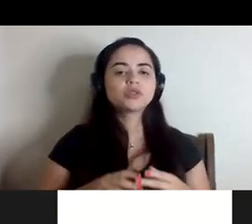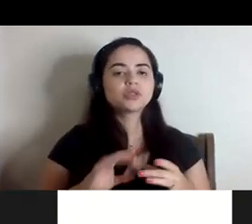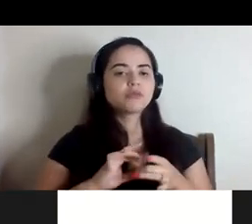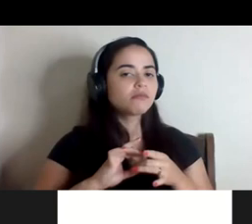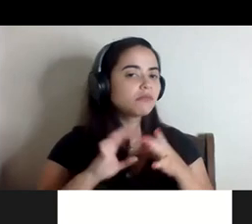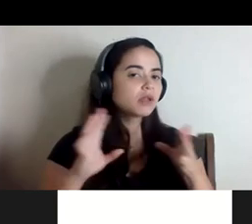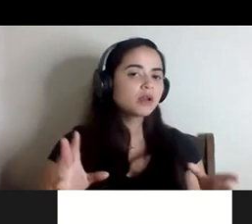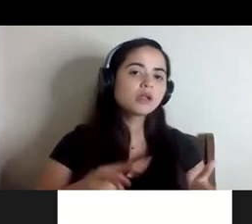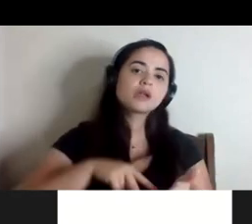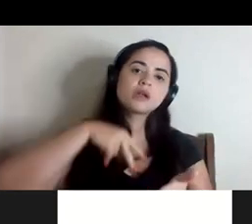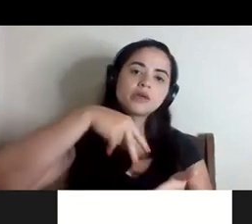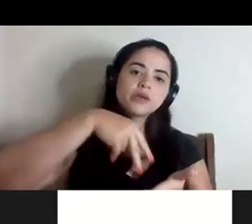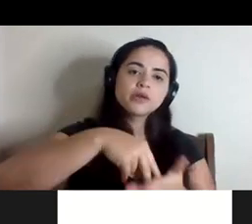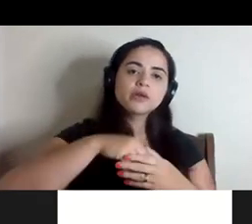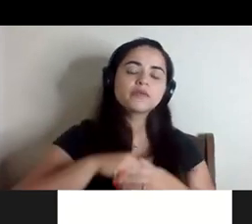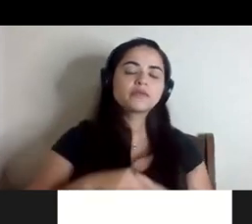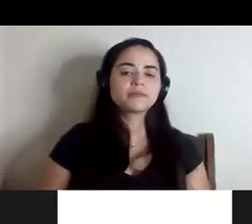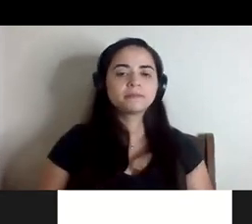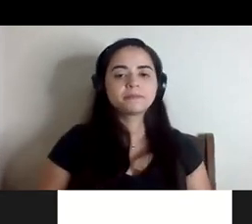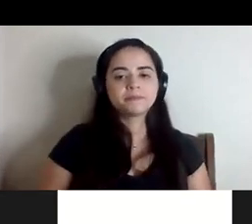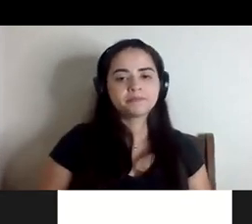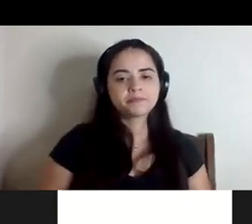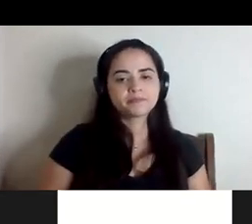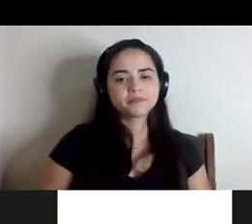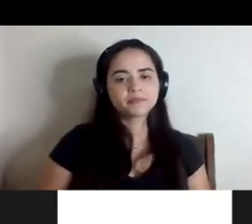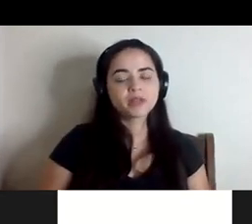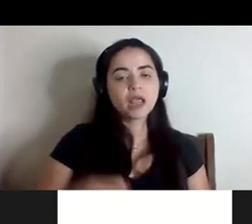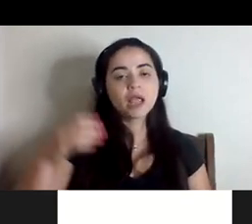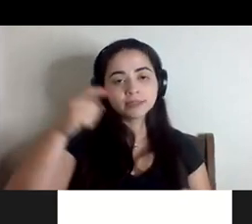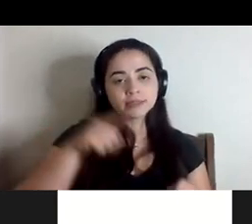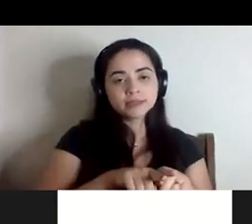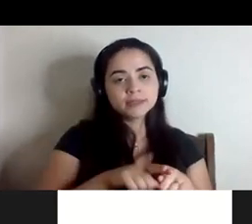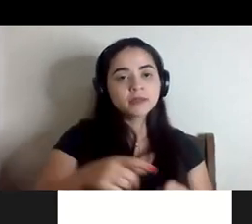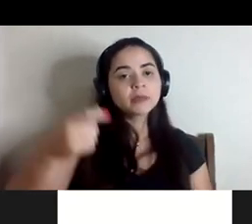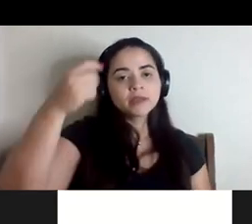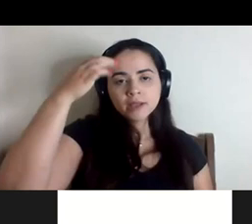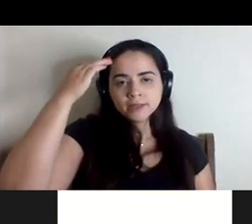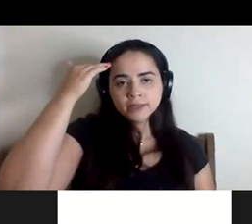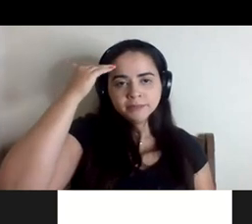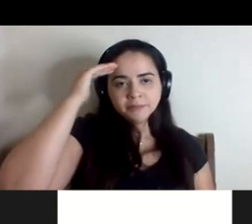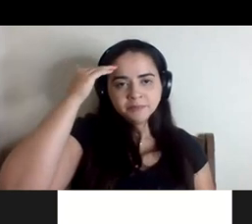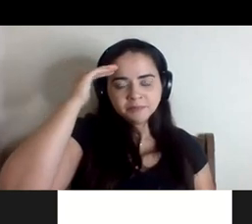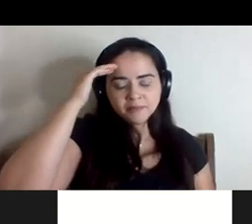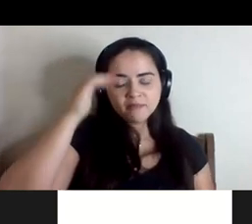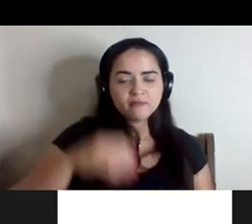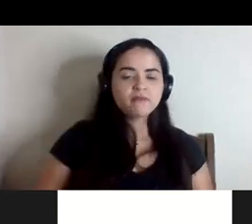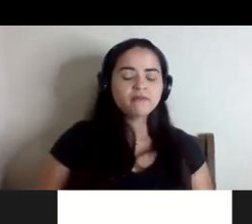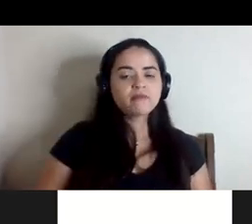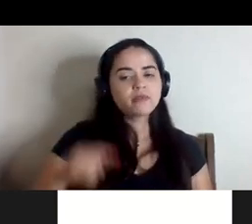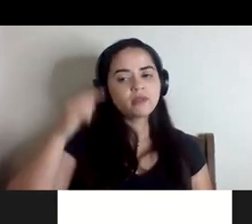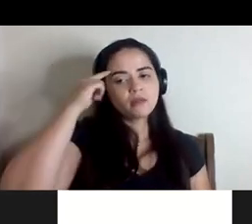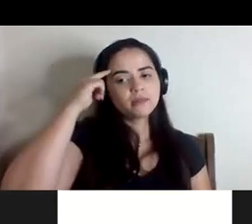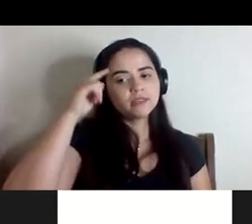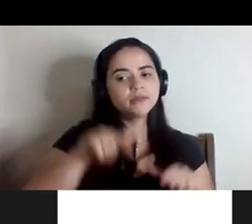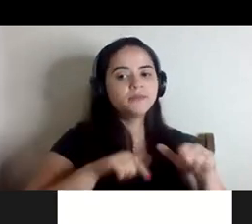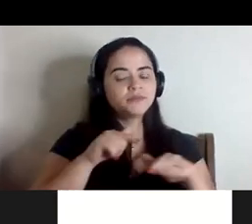autônoma, de maneira livre, né, e consciente. Então, é pensar o